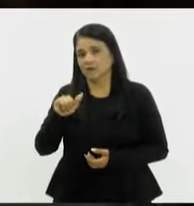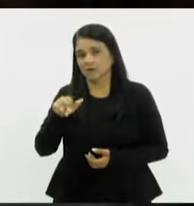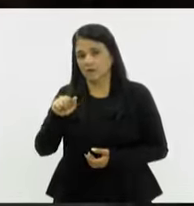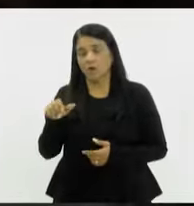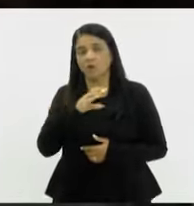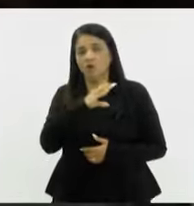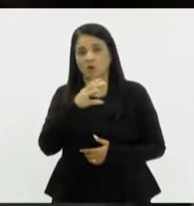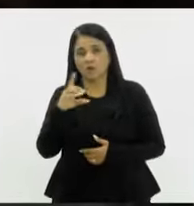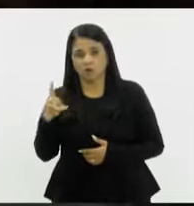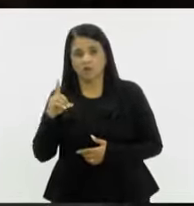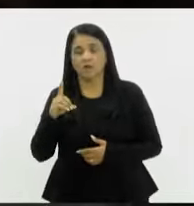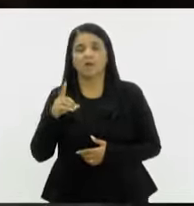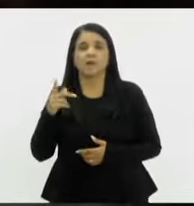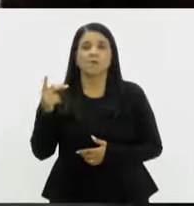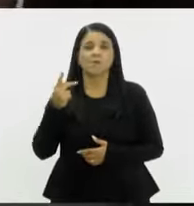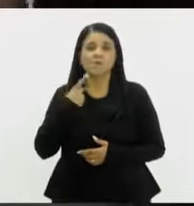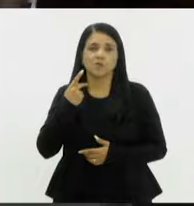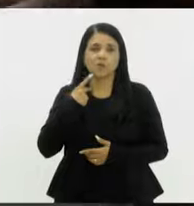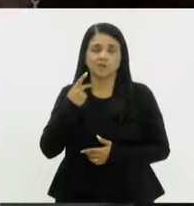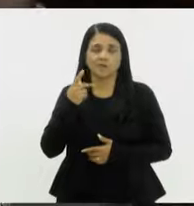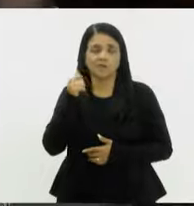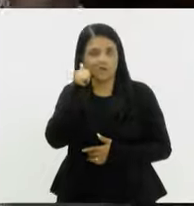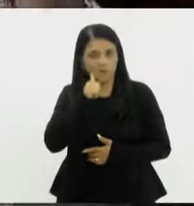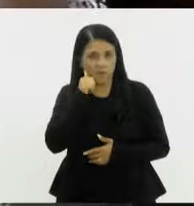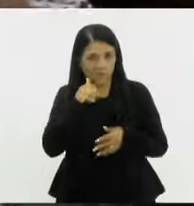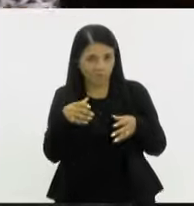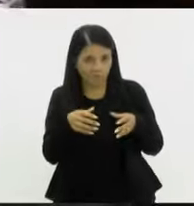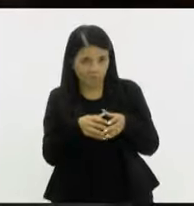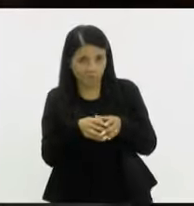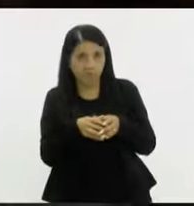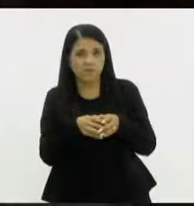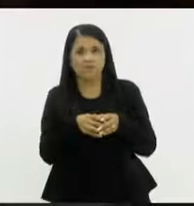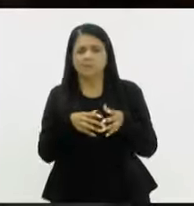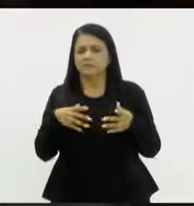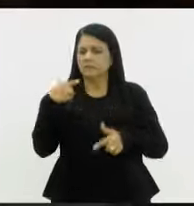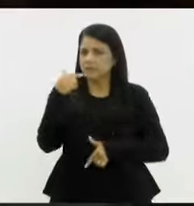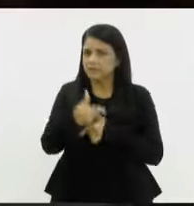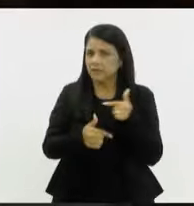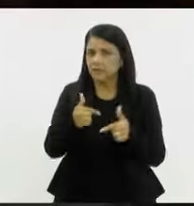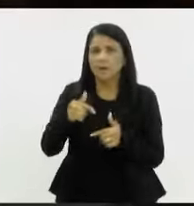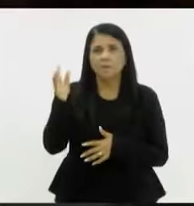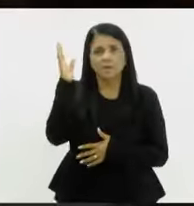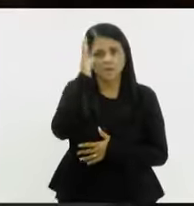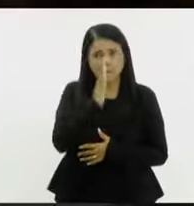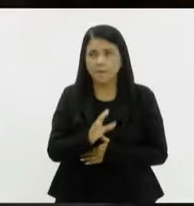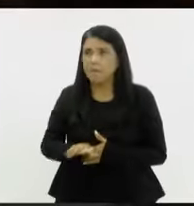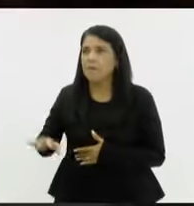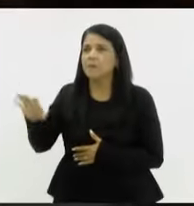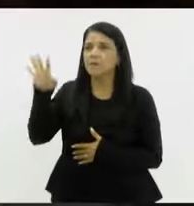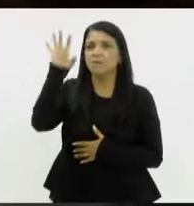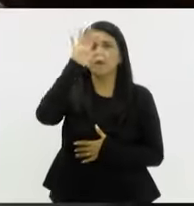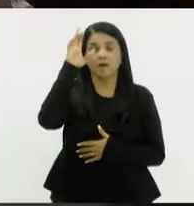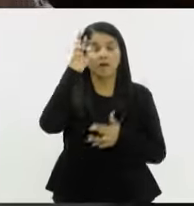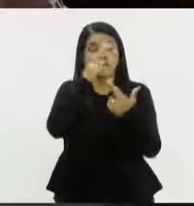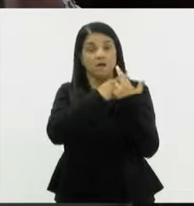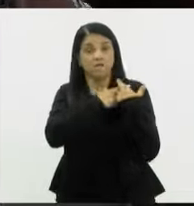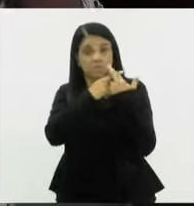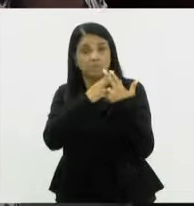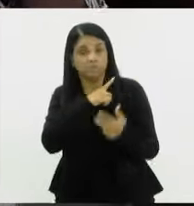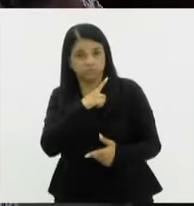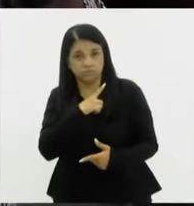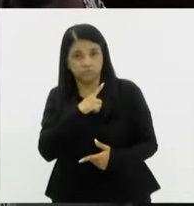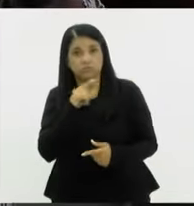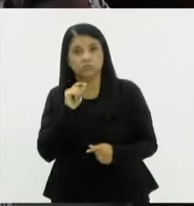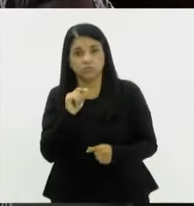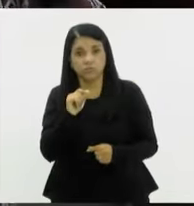da mulher que tá fazendo Como disse bem A Jandira esse trabalho excepcional por todo o país mas que tem uma responsabilidade ainda maior